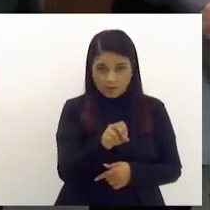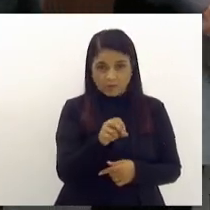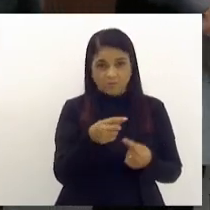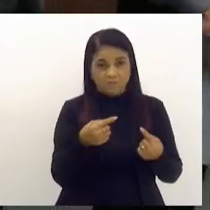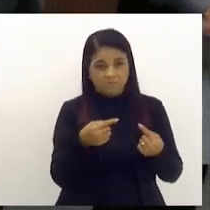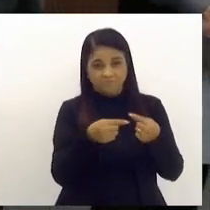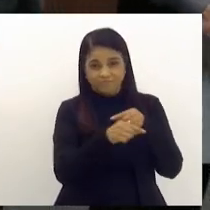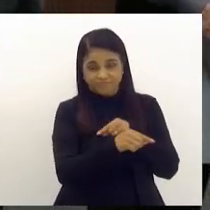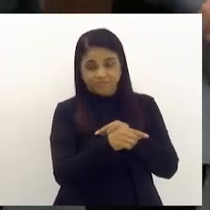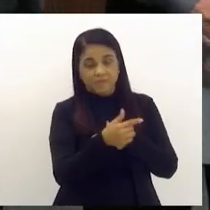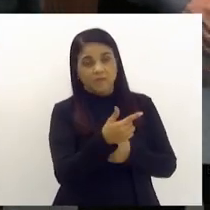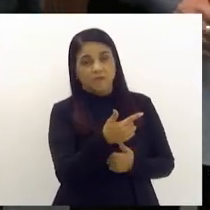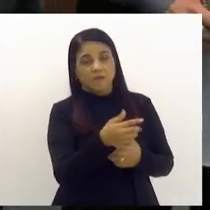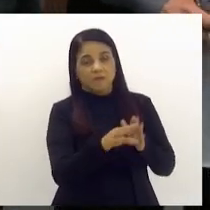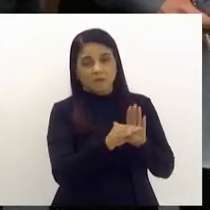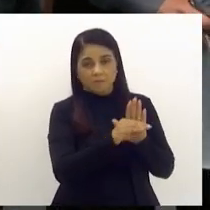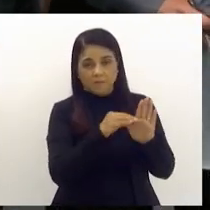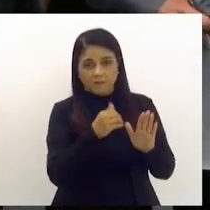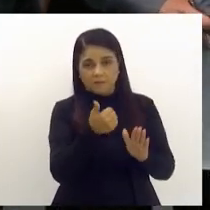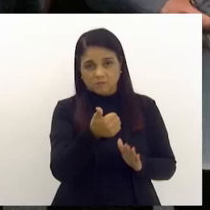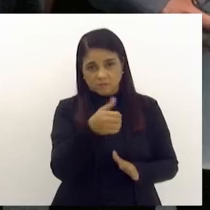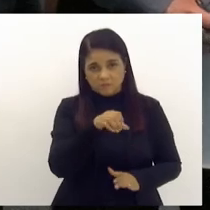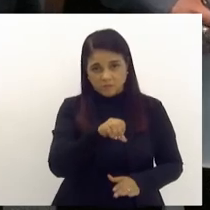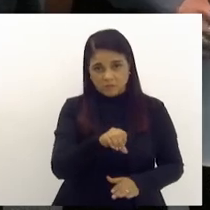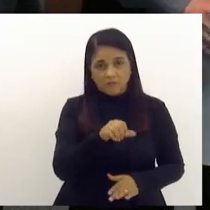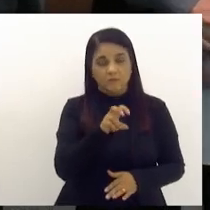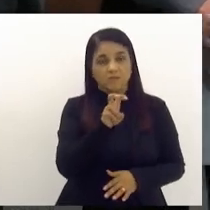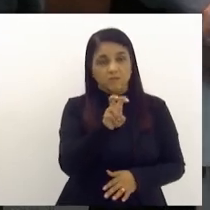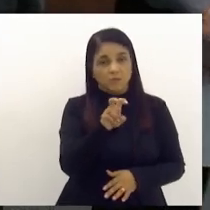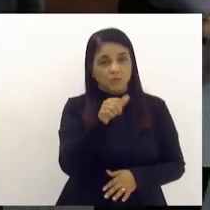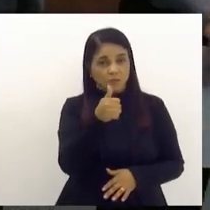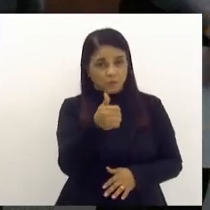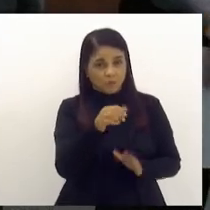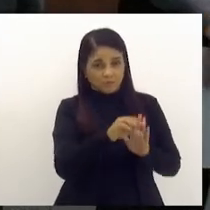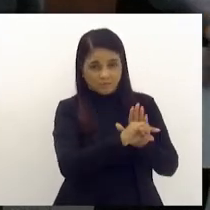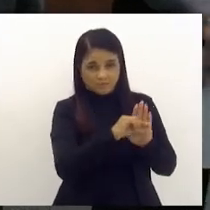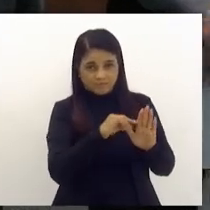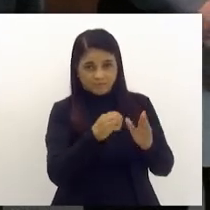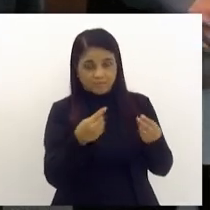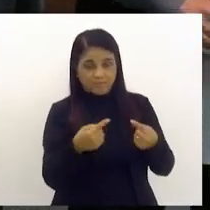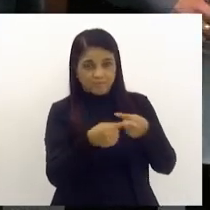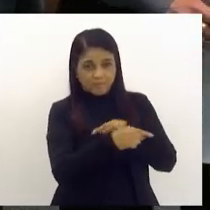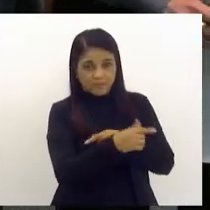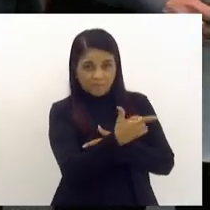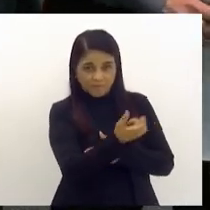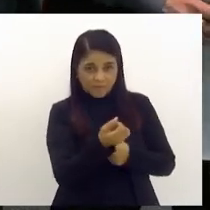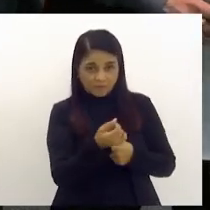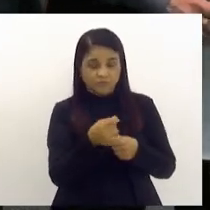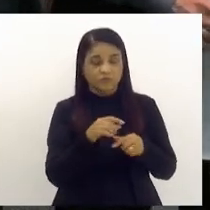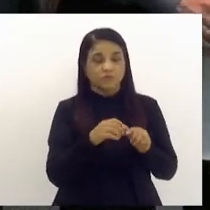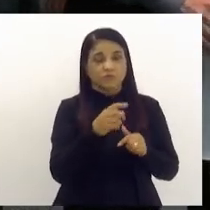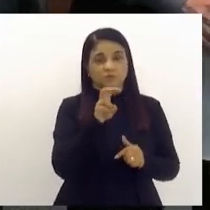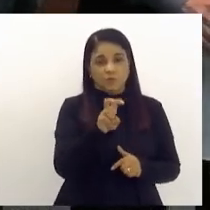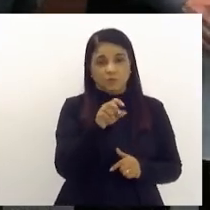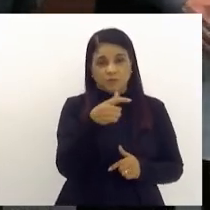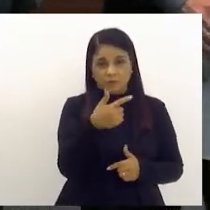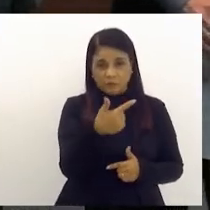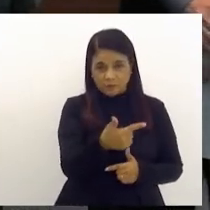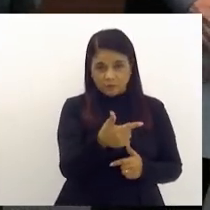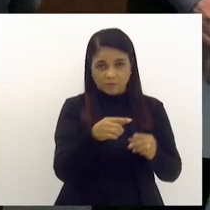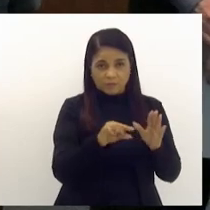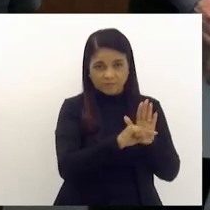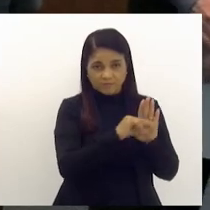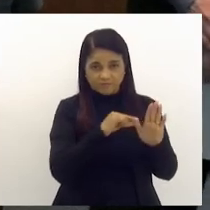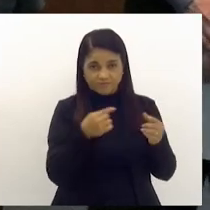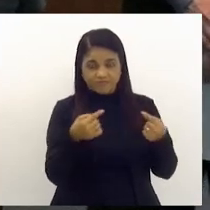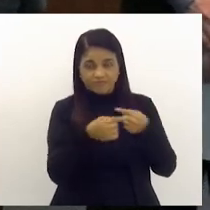da emenda número 19, número 51, pela rejeição da emenda de número 20, número 52, pela rejeição da emenda de